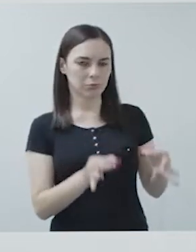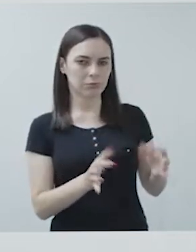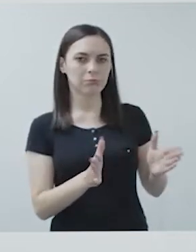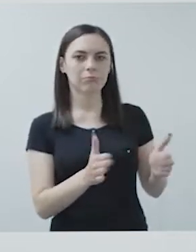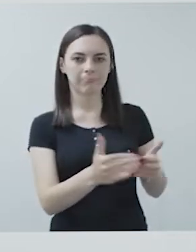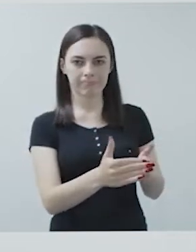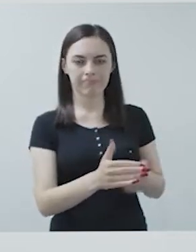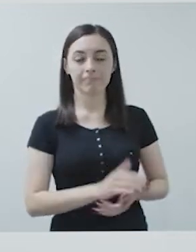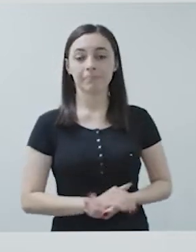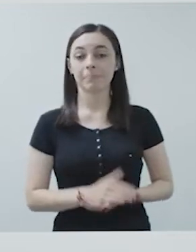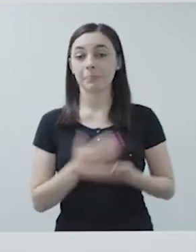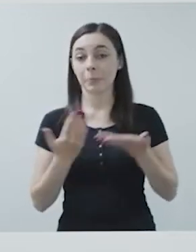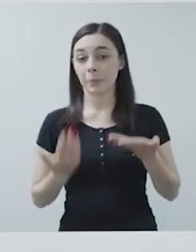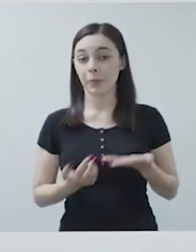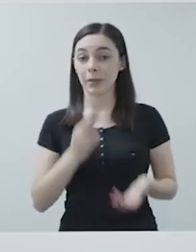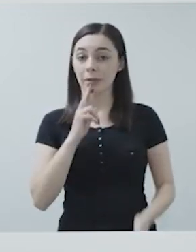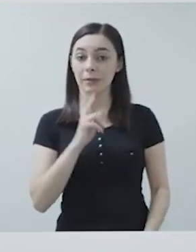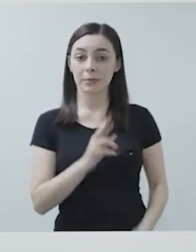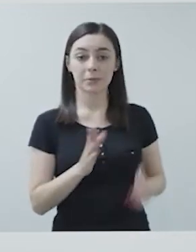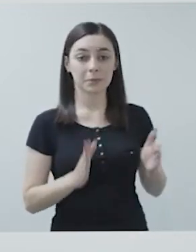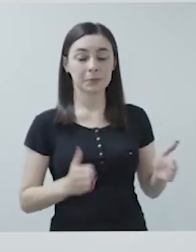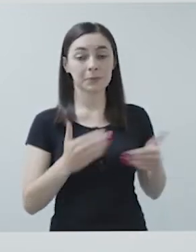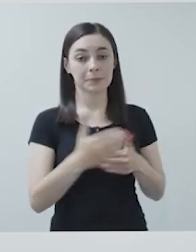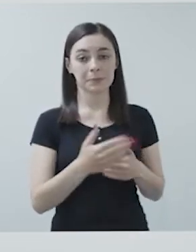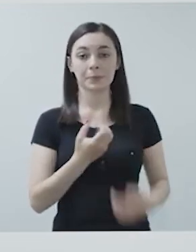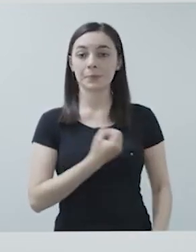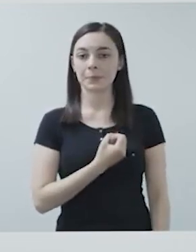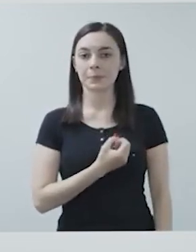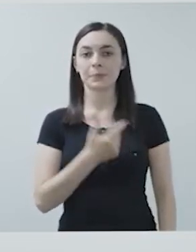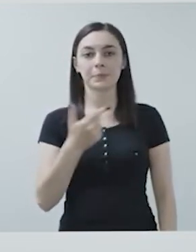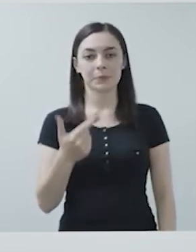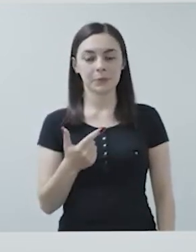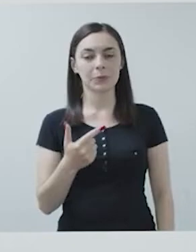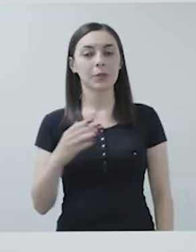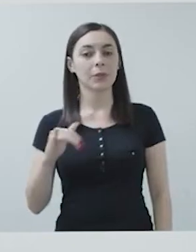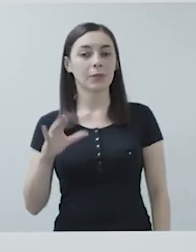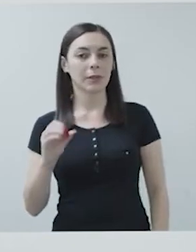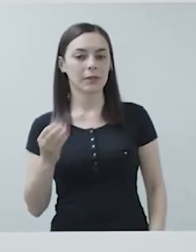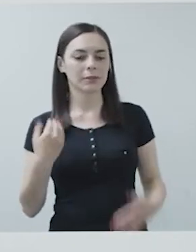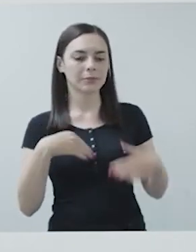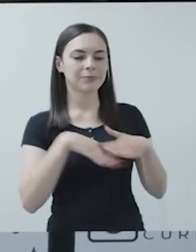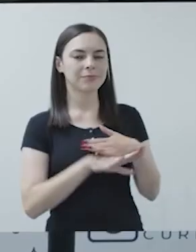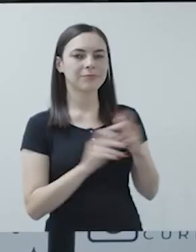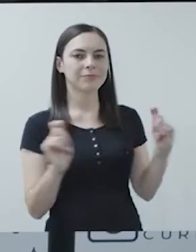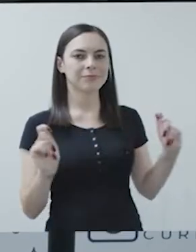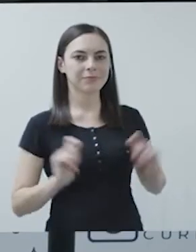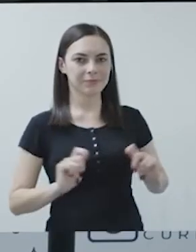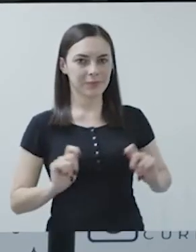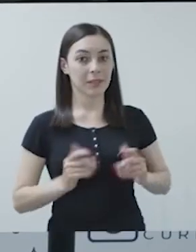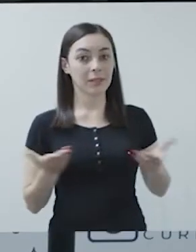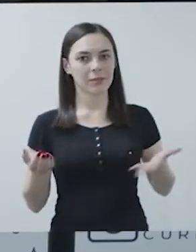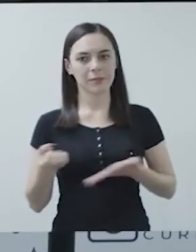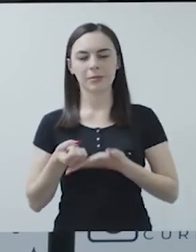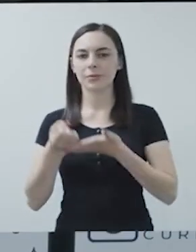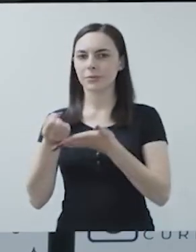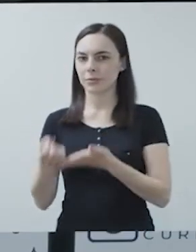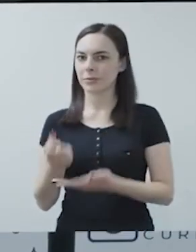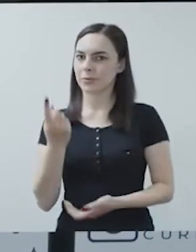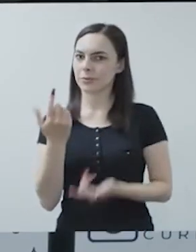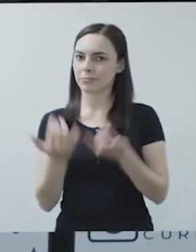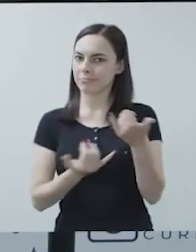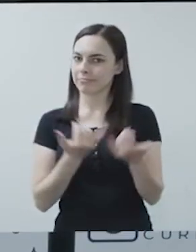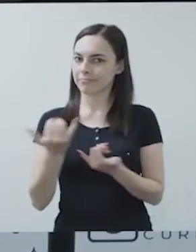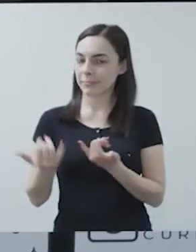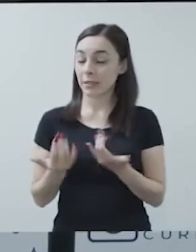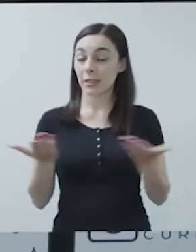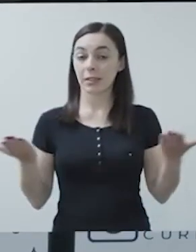2. Então é a caixa número 2 que o Caio vai guardar o seu urso. Já ajudamos ele a guardar um brinquedo.